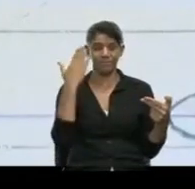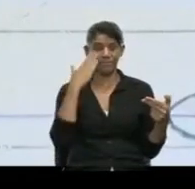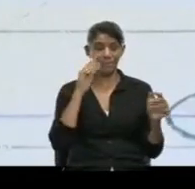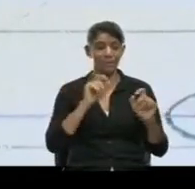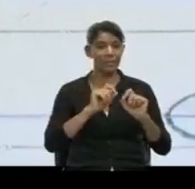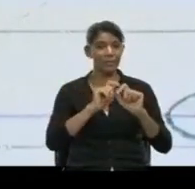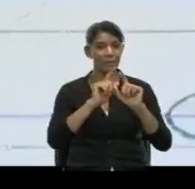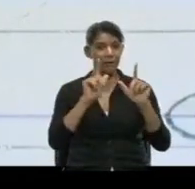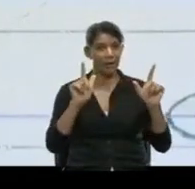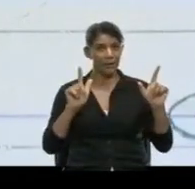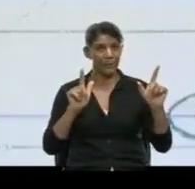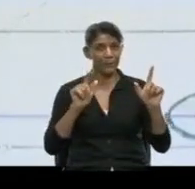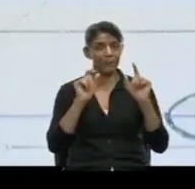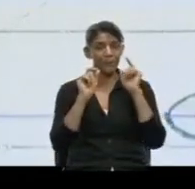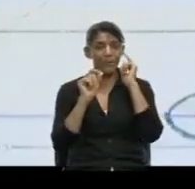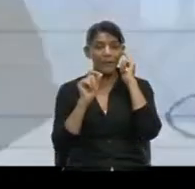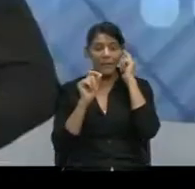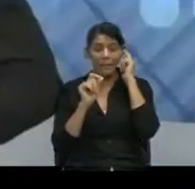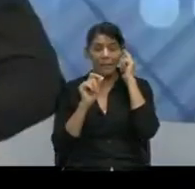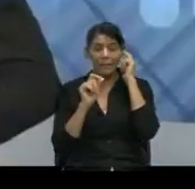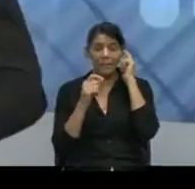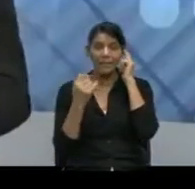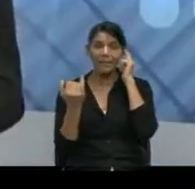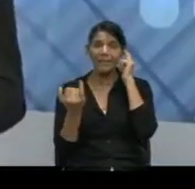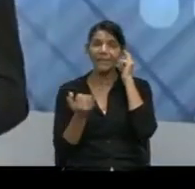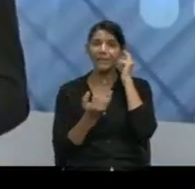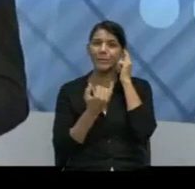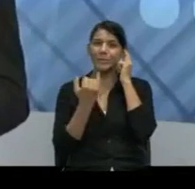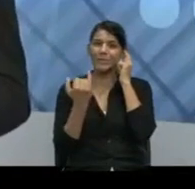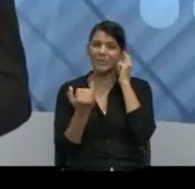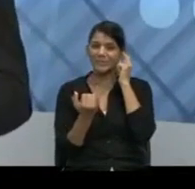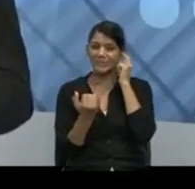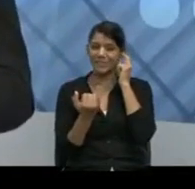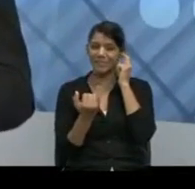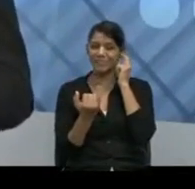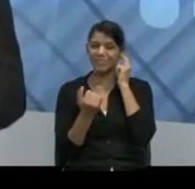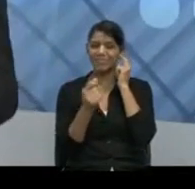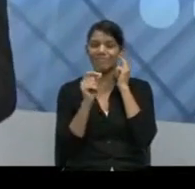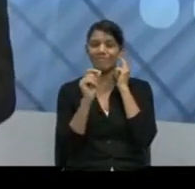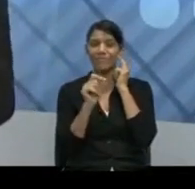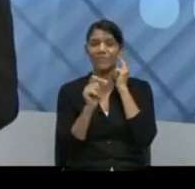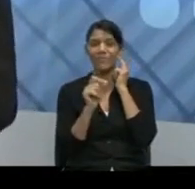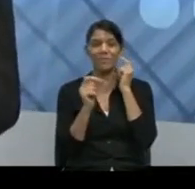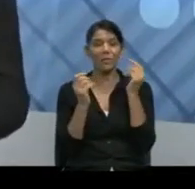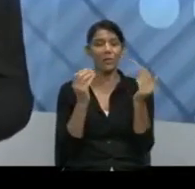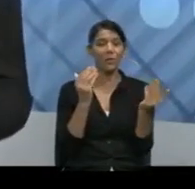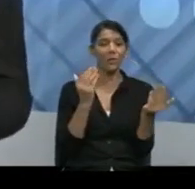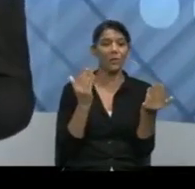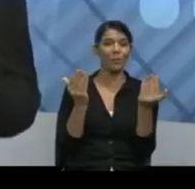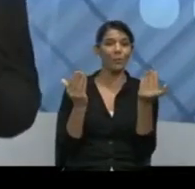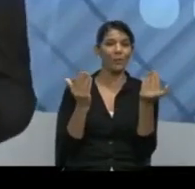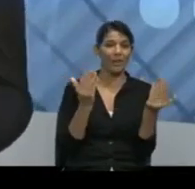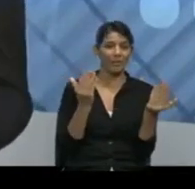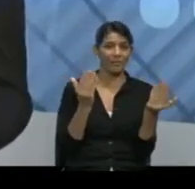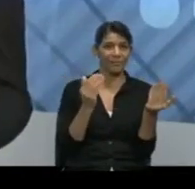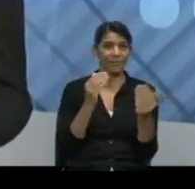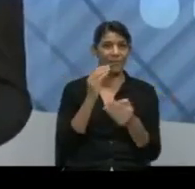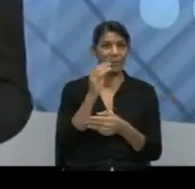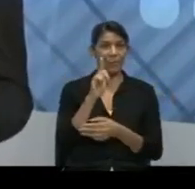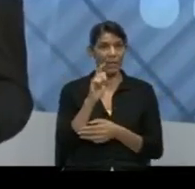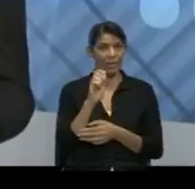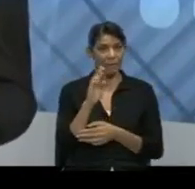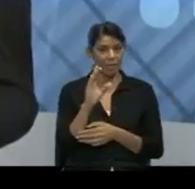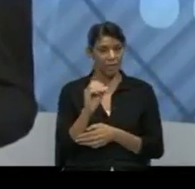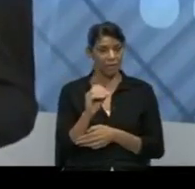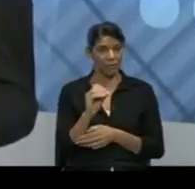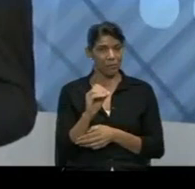você também é a importância de comparar esse gabarito